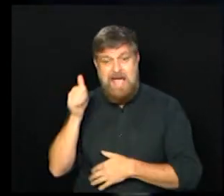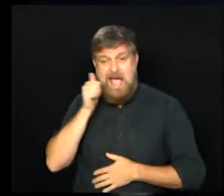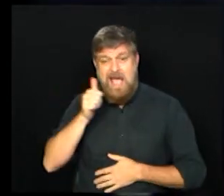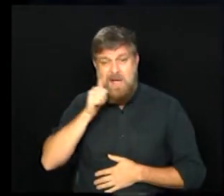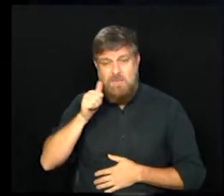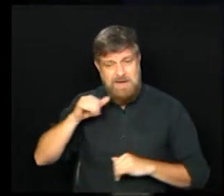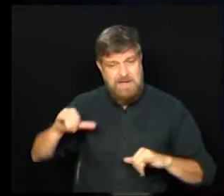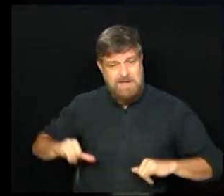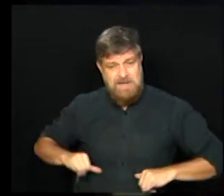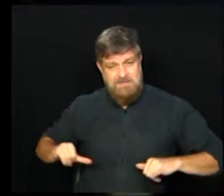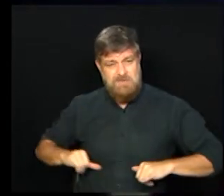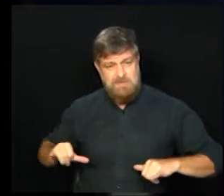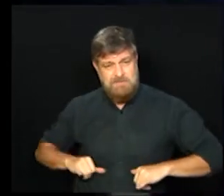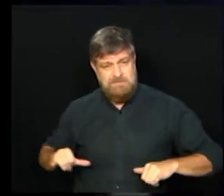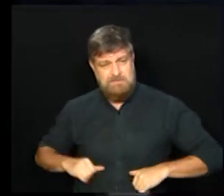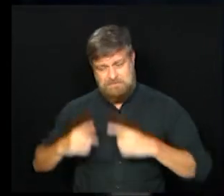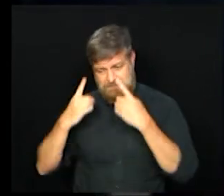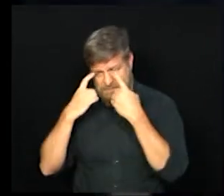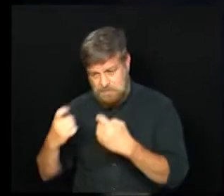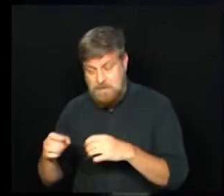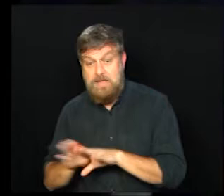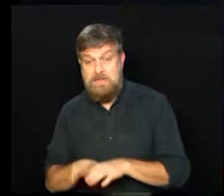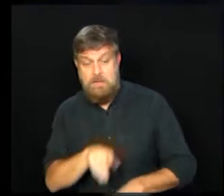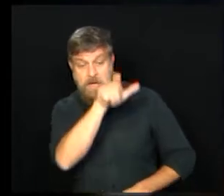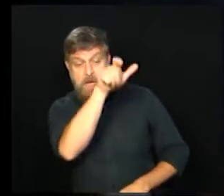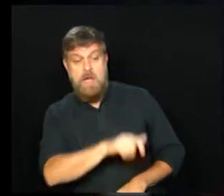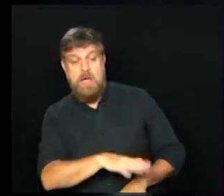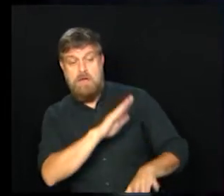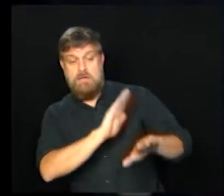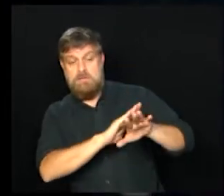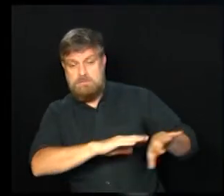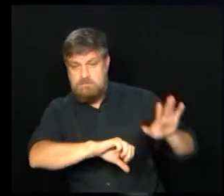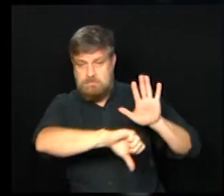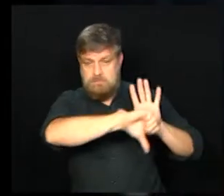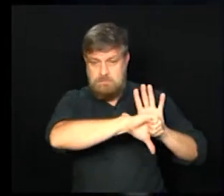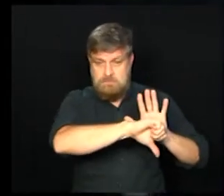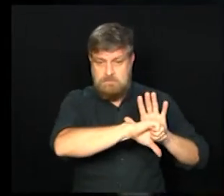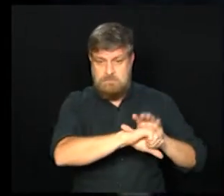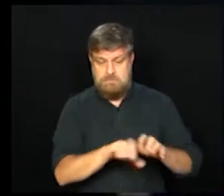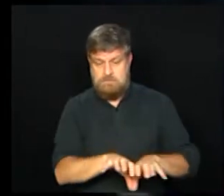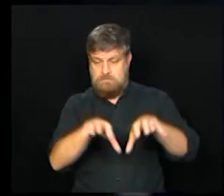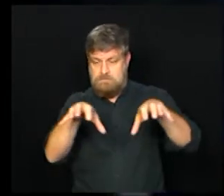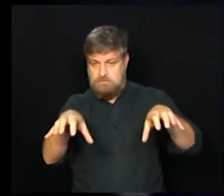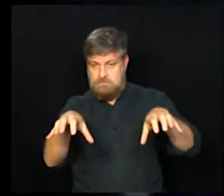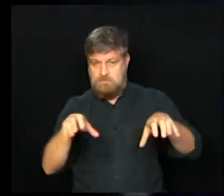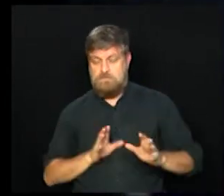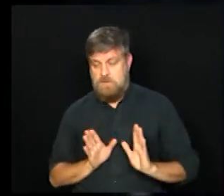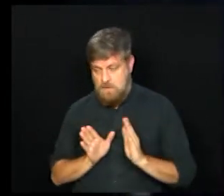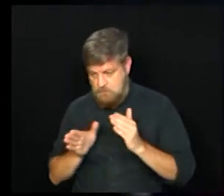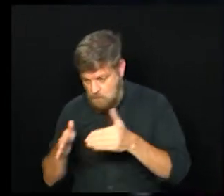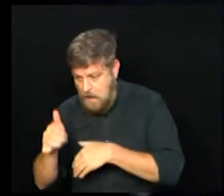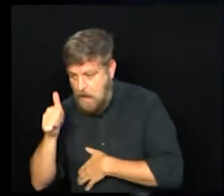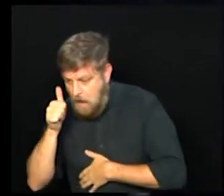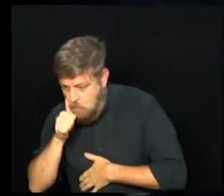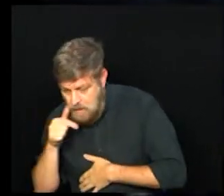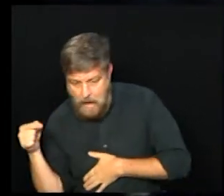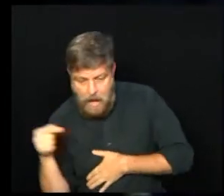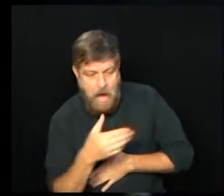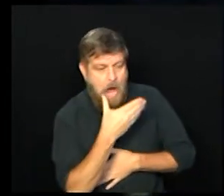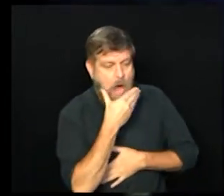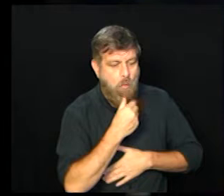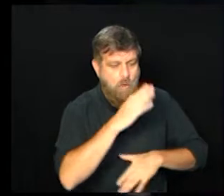violência, suas famílias e os autores de violência. Por isso que eu disse que a gente não pode esquecer os autores de violência. Então,